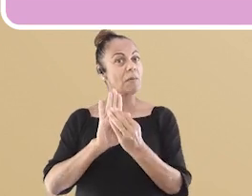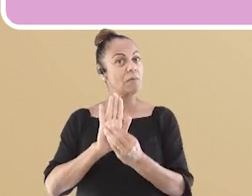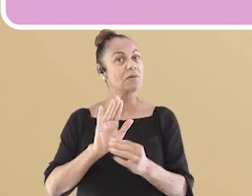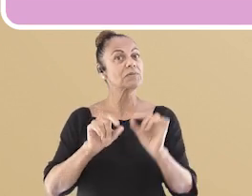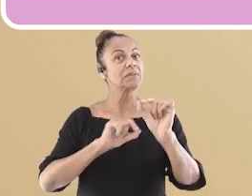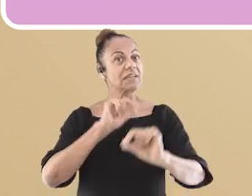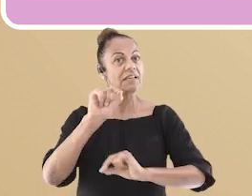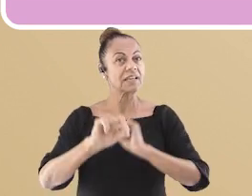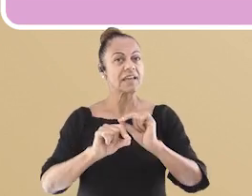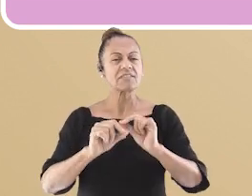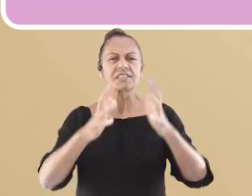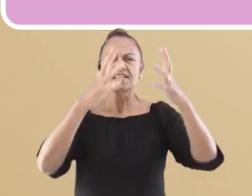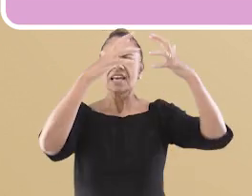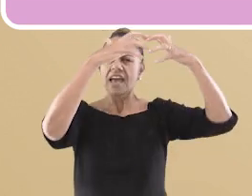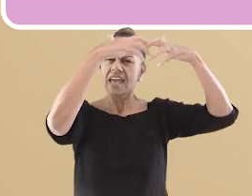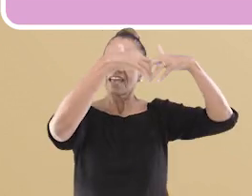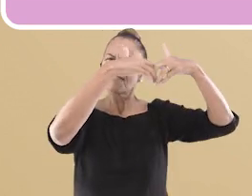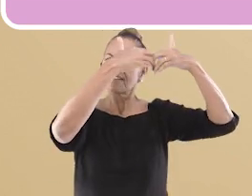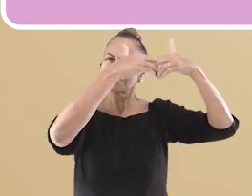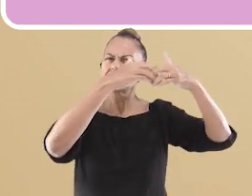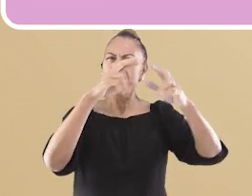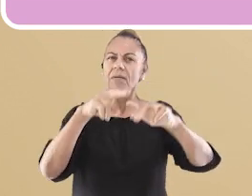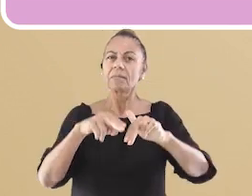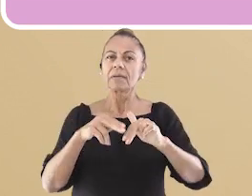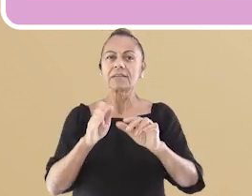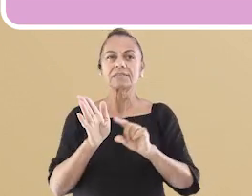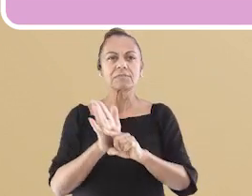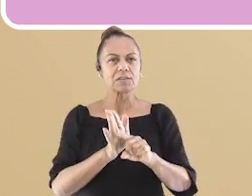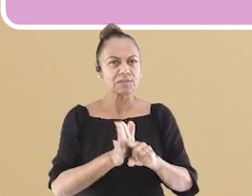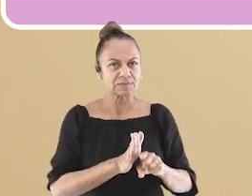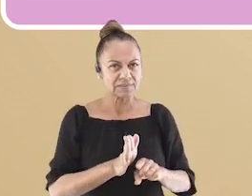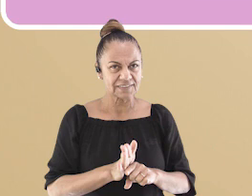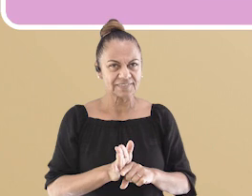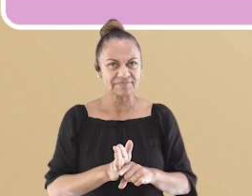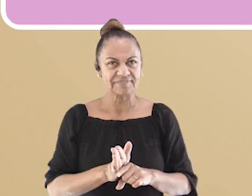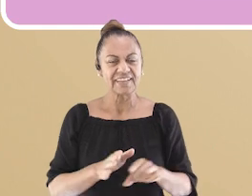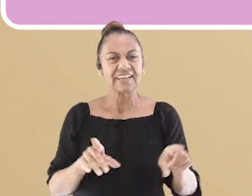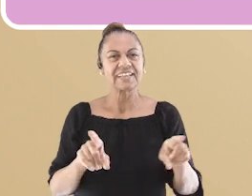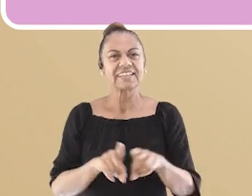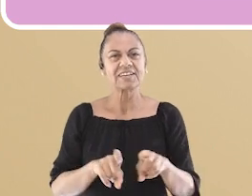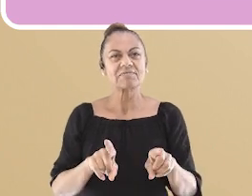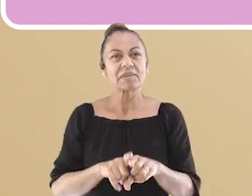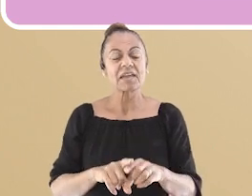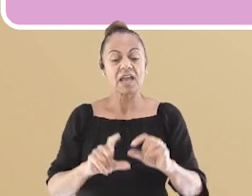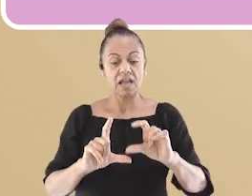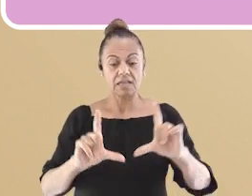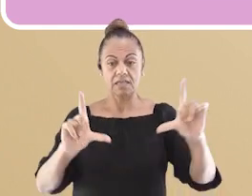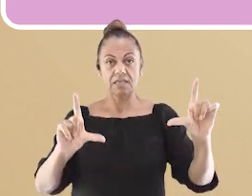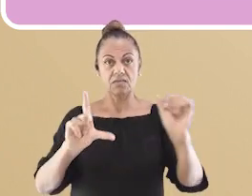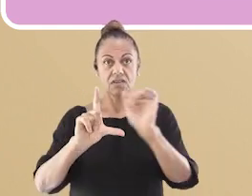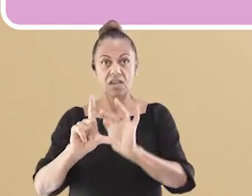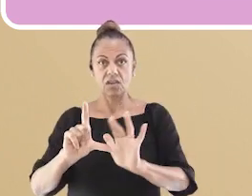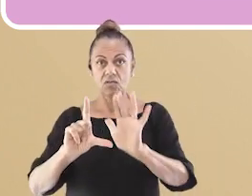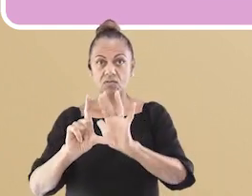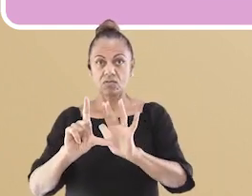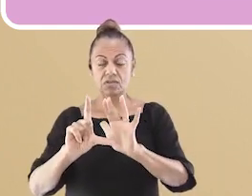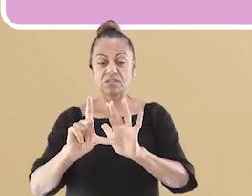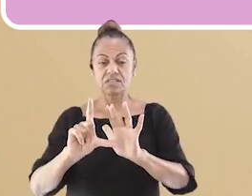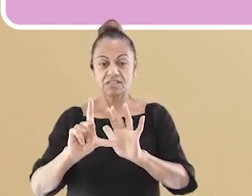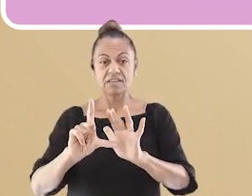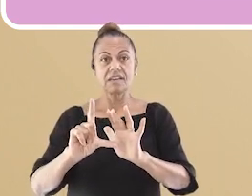Estamos aproximando ao final de nossa aula, mas antes eu quero propor para vocês uma reflexão através de